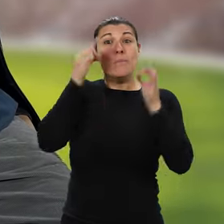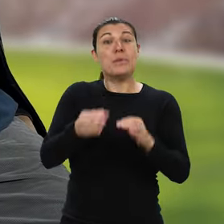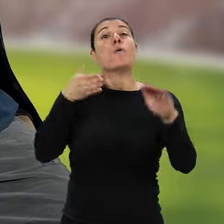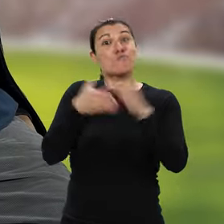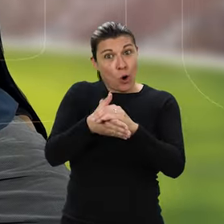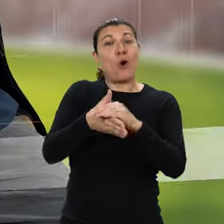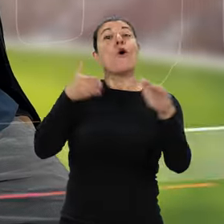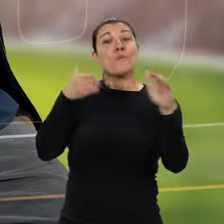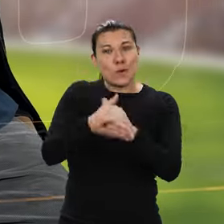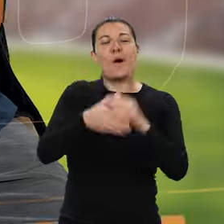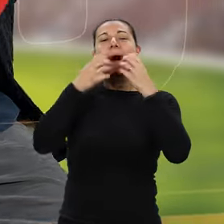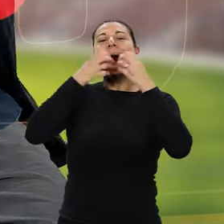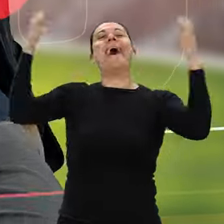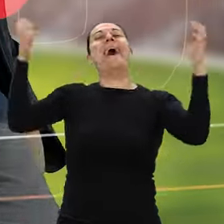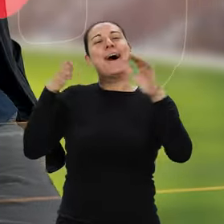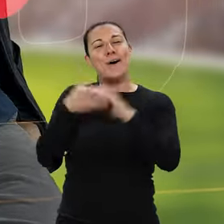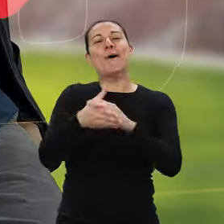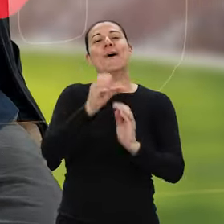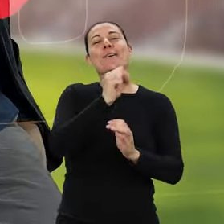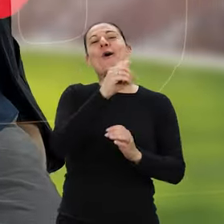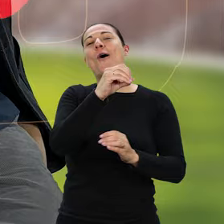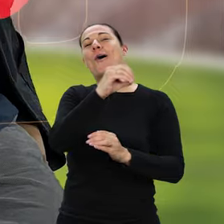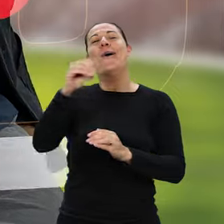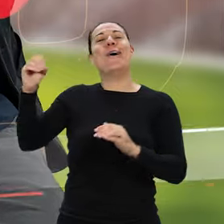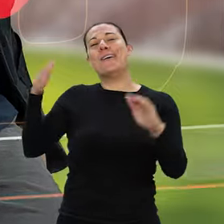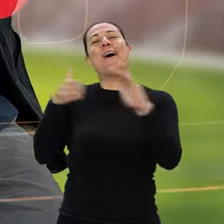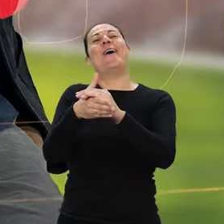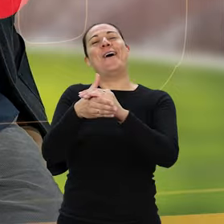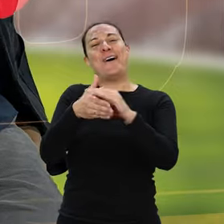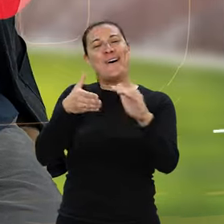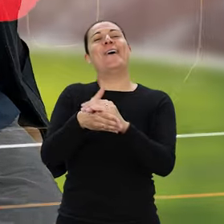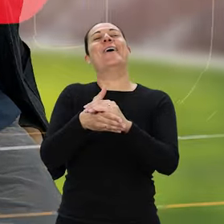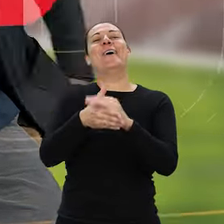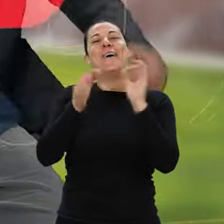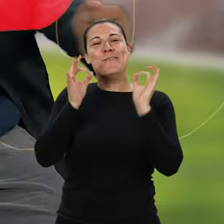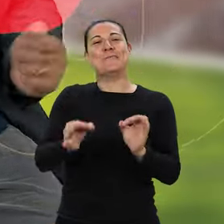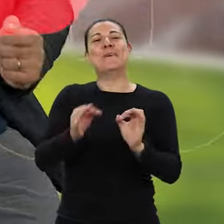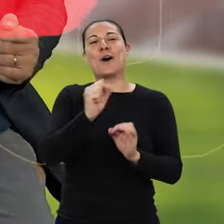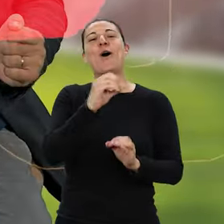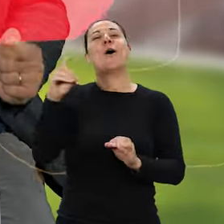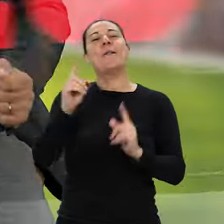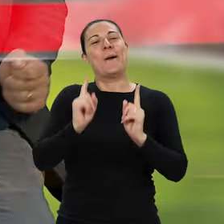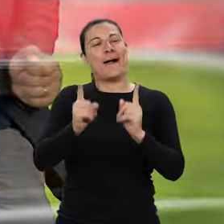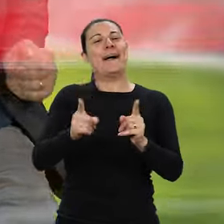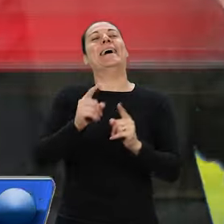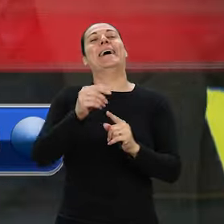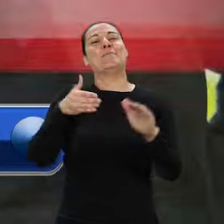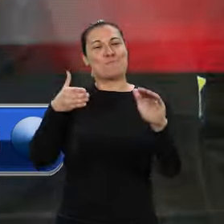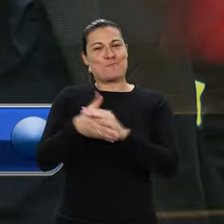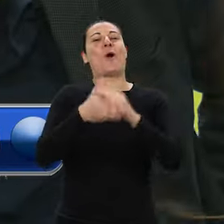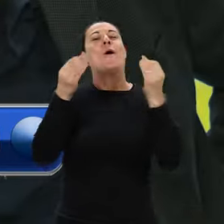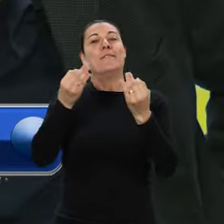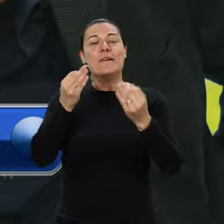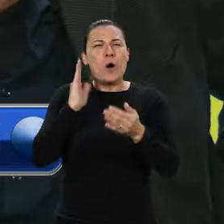tiro! É golo! É golo! É golo! É golo! É golo! É golo! É golo! É golo! É golo!